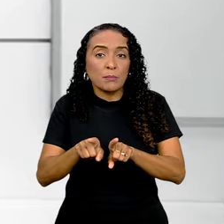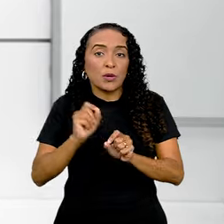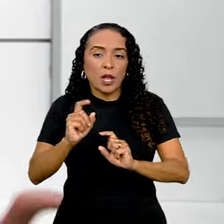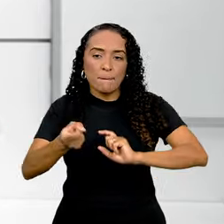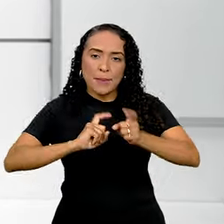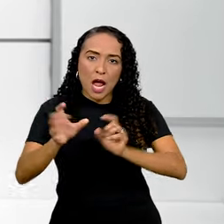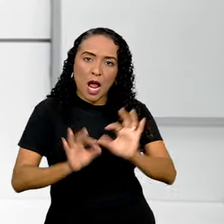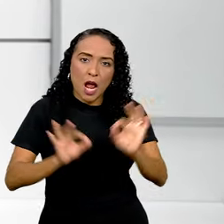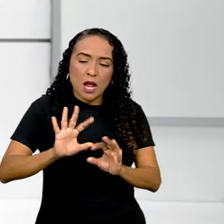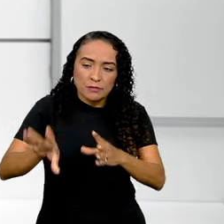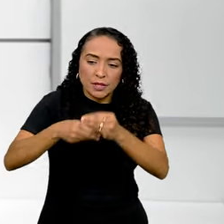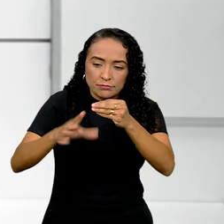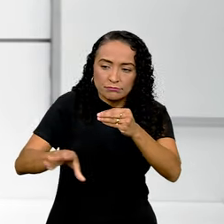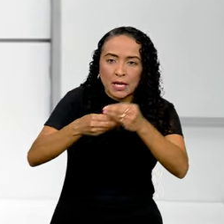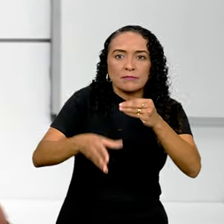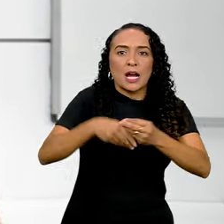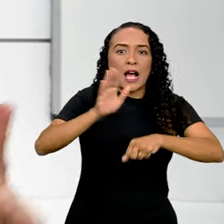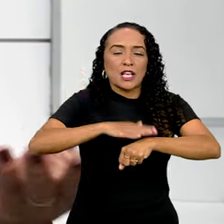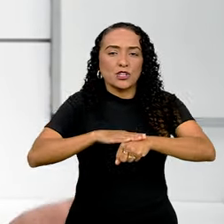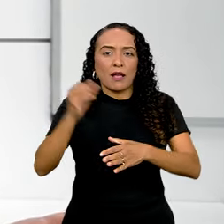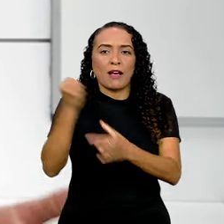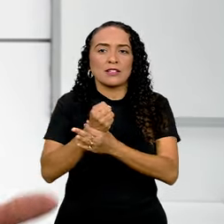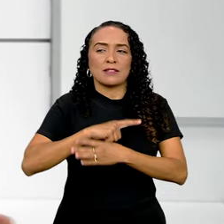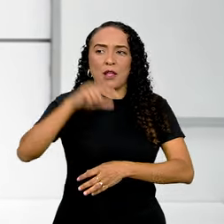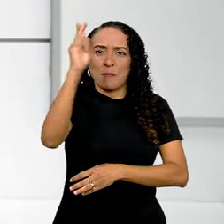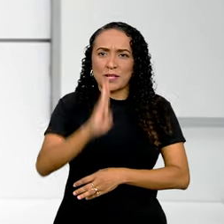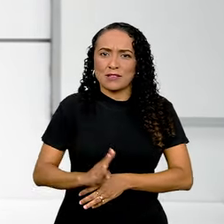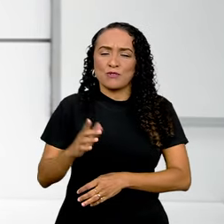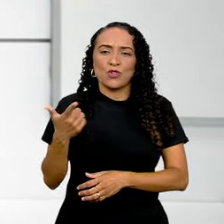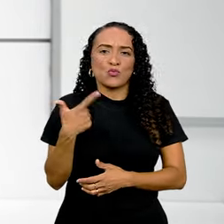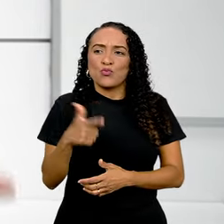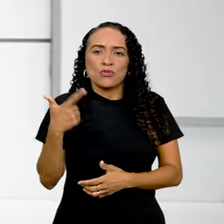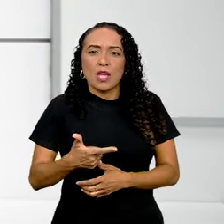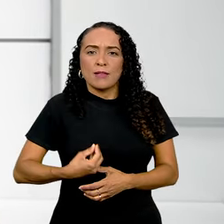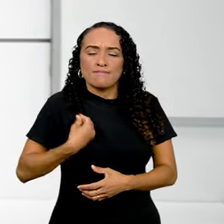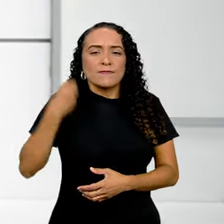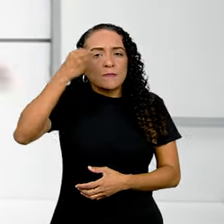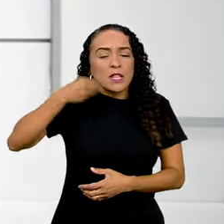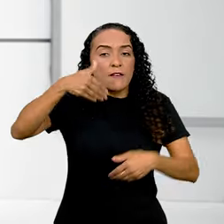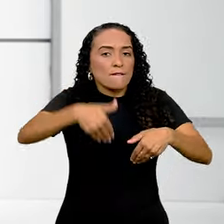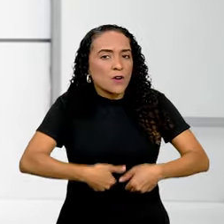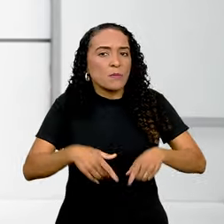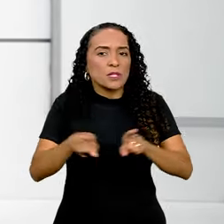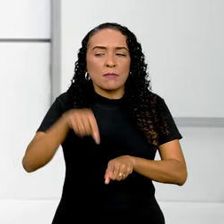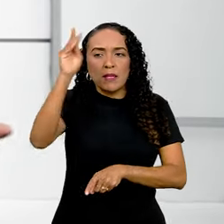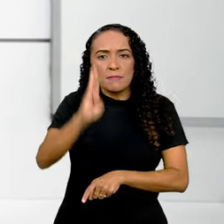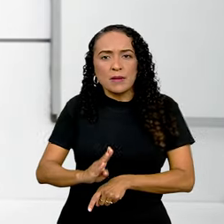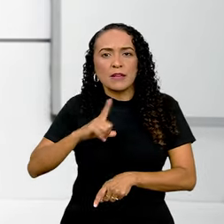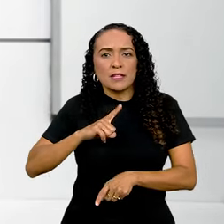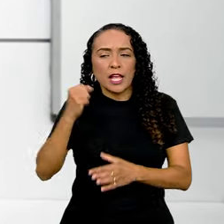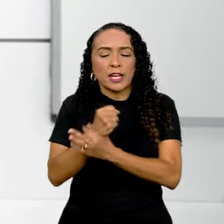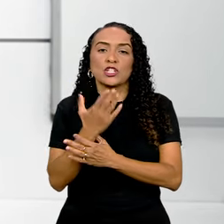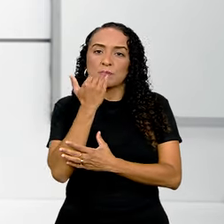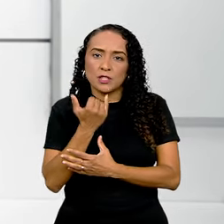municípios para coordenar e integrar essas ações e garantir que a gente tenha um país onde a gente não eh vivencia experiencia fome e a gente tem um